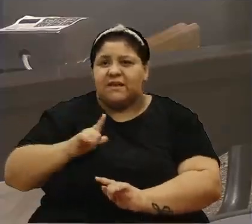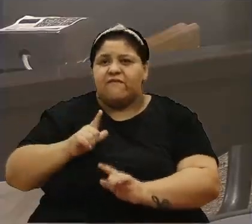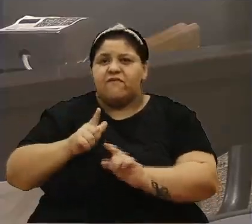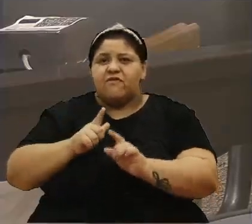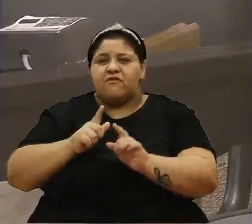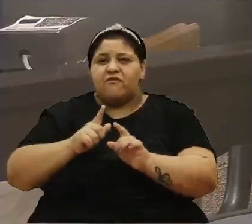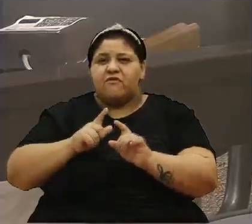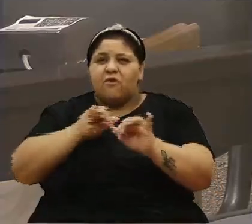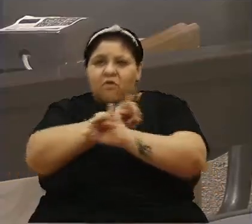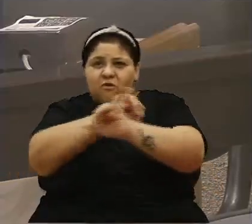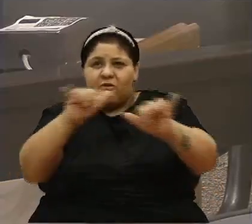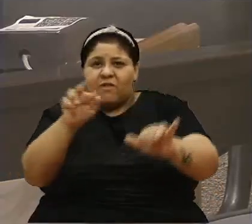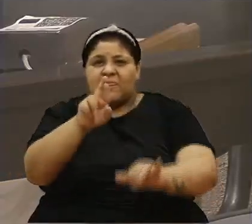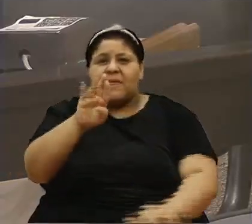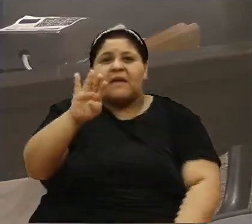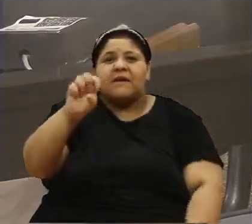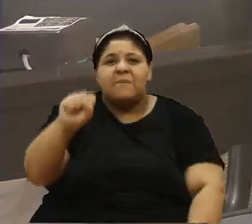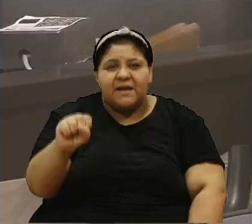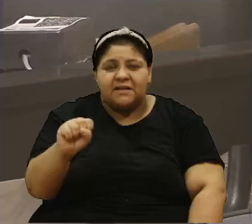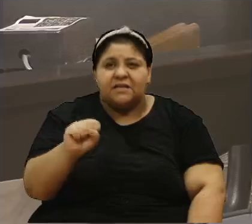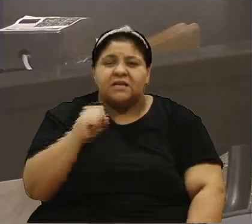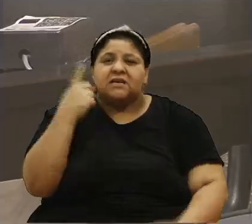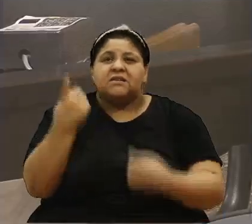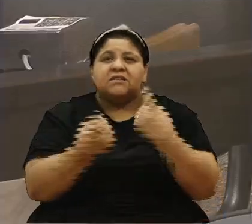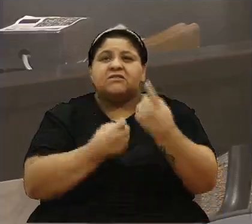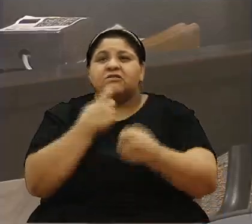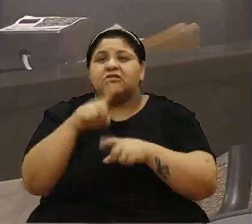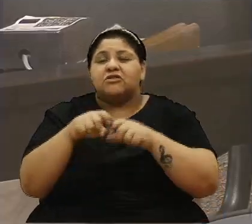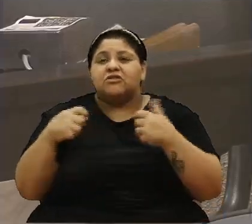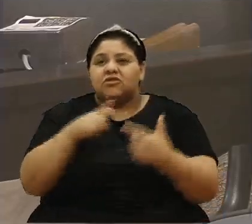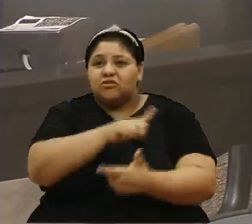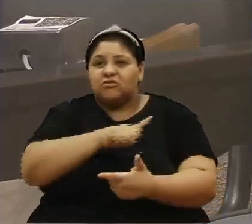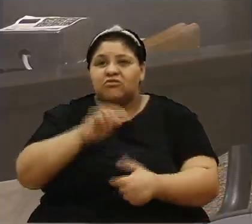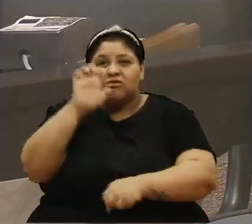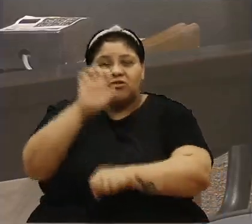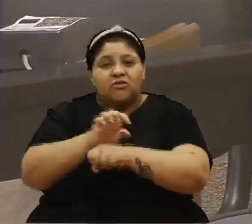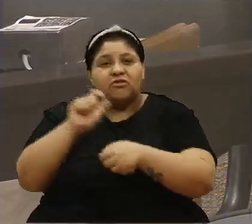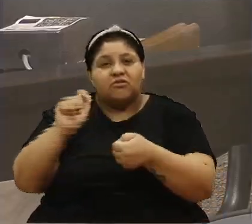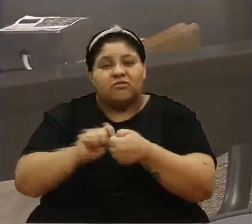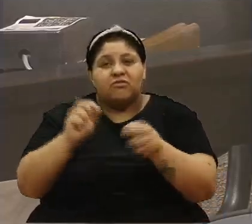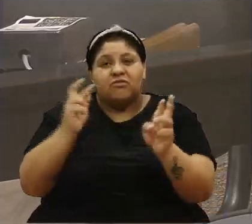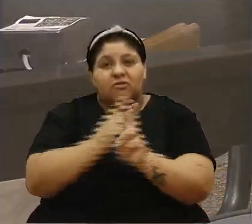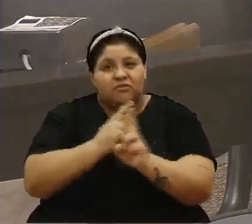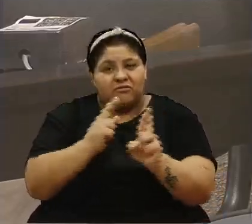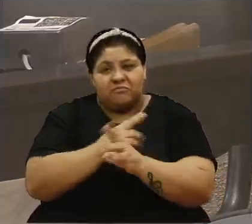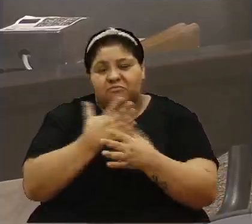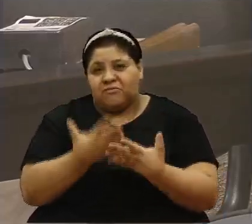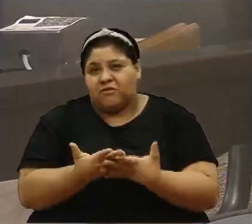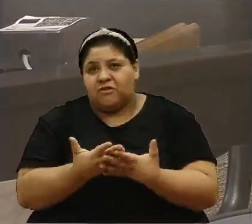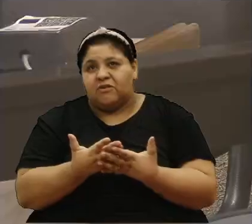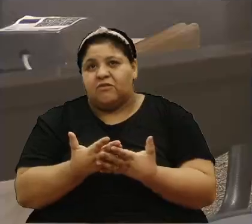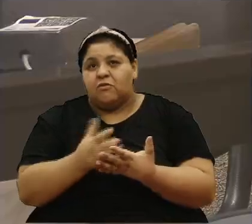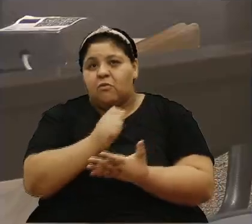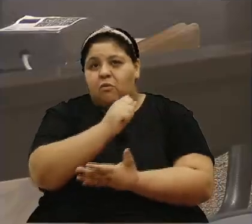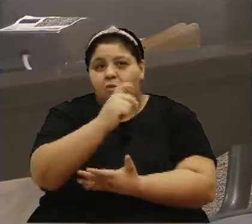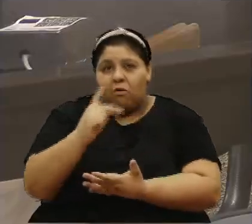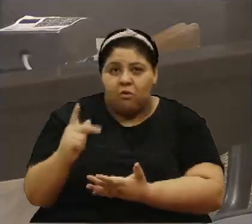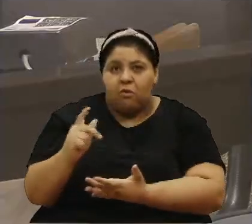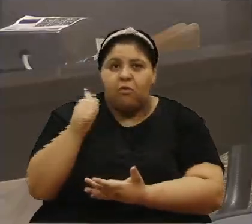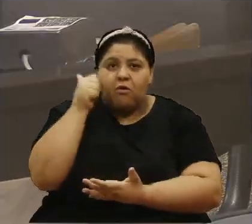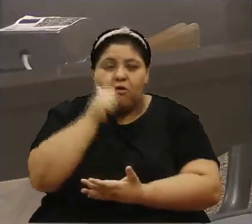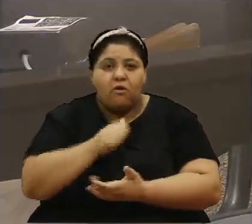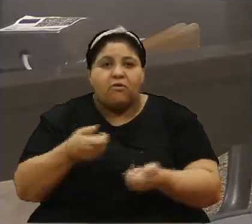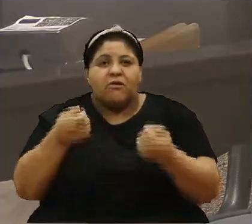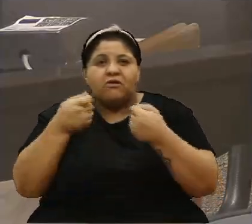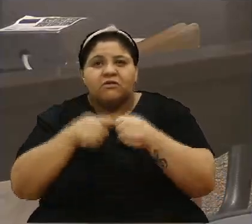na RBS sobre algumas coisas que o governo do estado vai fazer em relação a isso, né? Um aplicativo para que as mulheres não